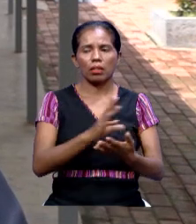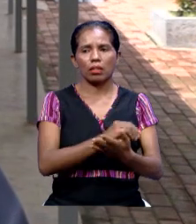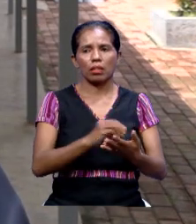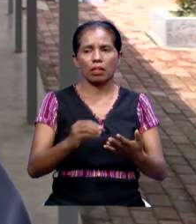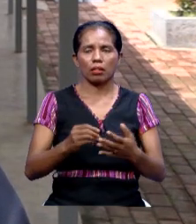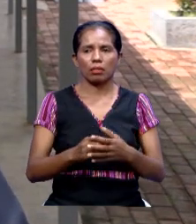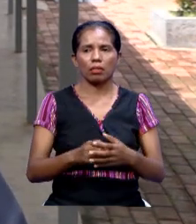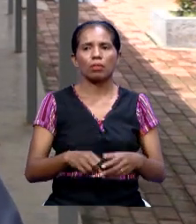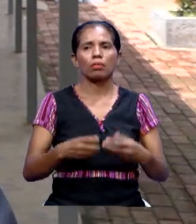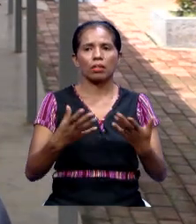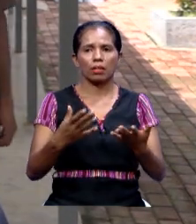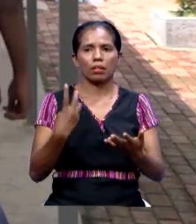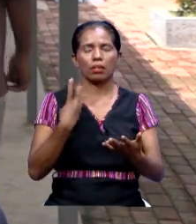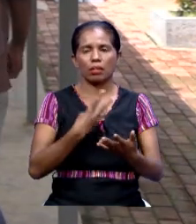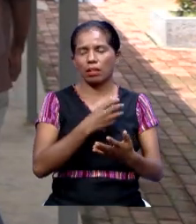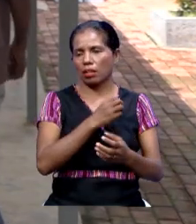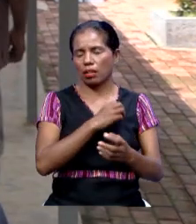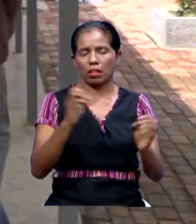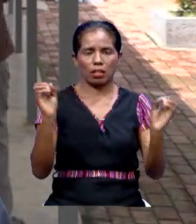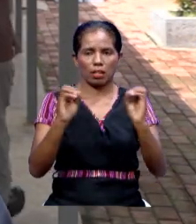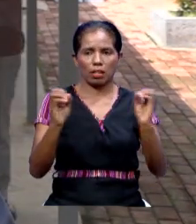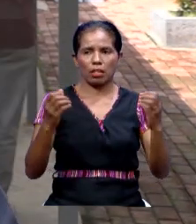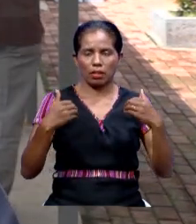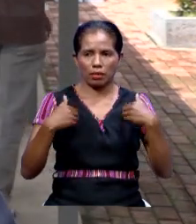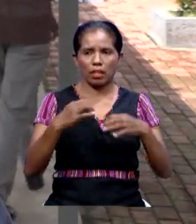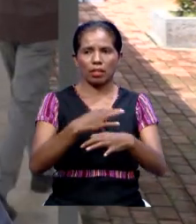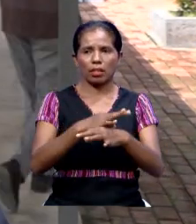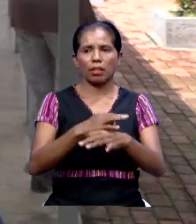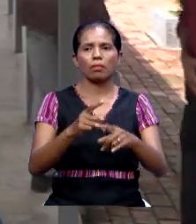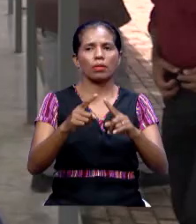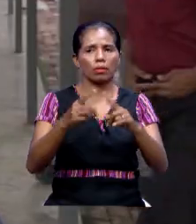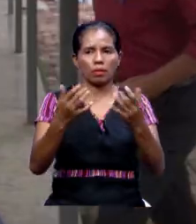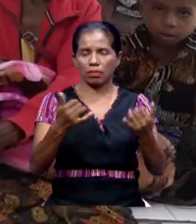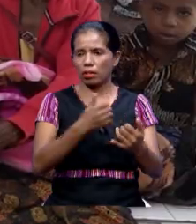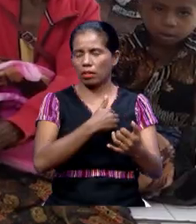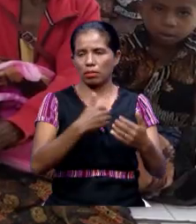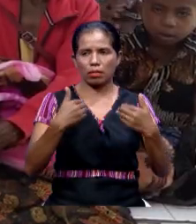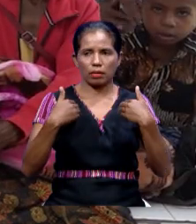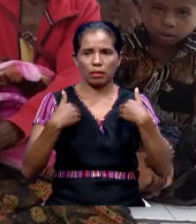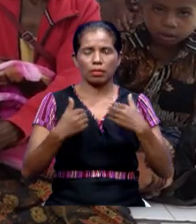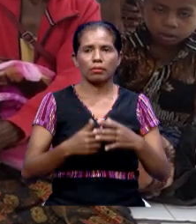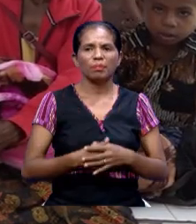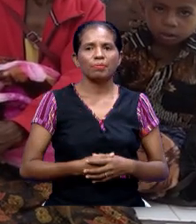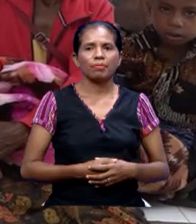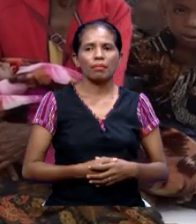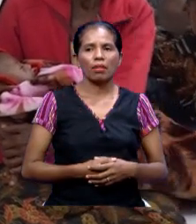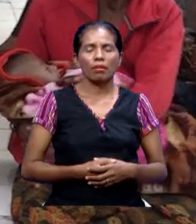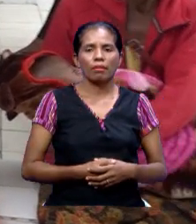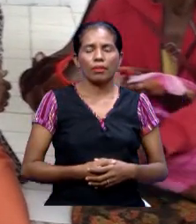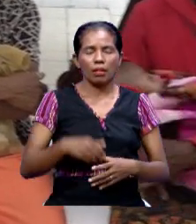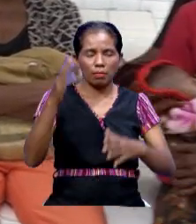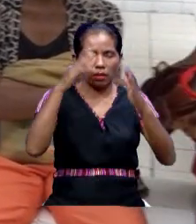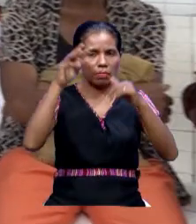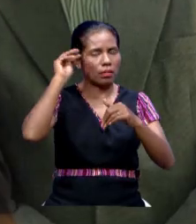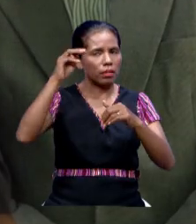mate rasi ka nia muri rasi, ira nema kita laya. Ema mai hadia tu anama ibe mak tu agora sida uki heira. Hatamba problema ne, Ministra